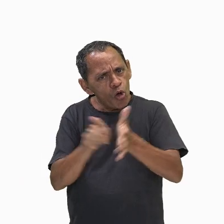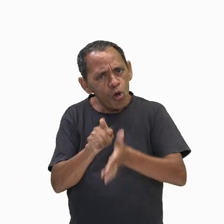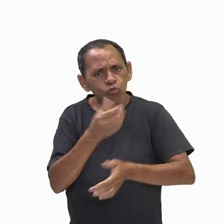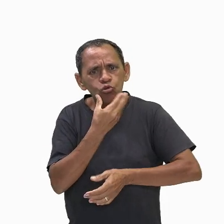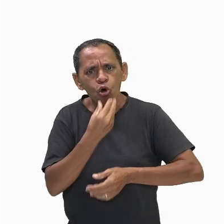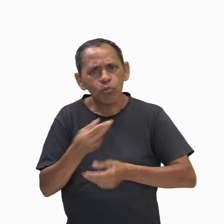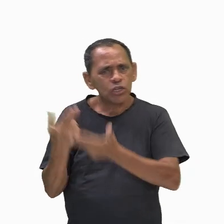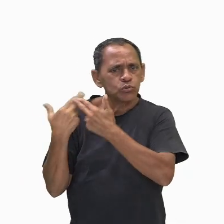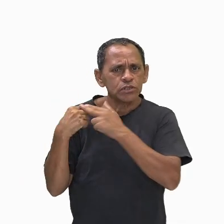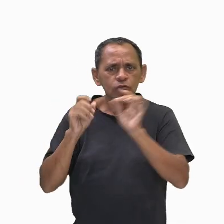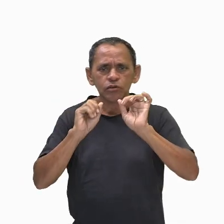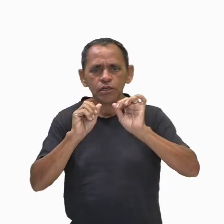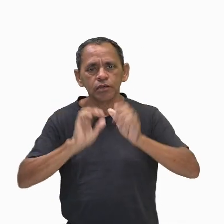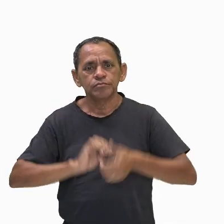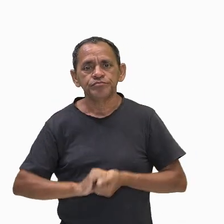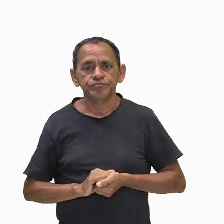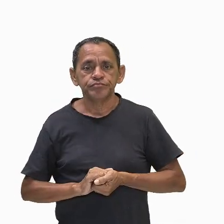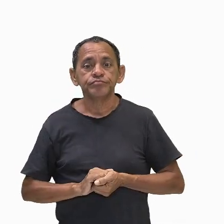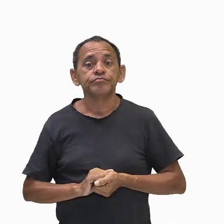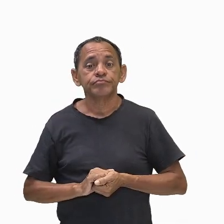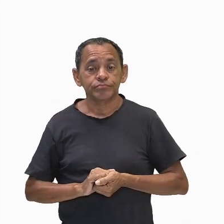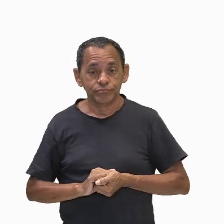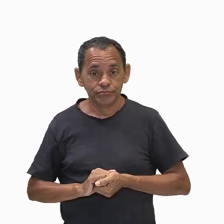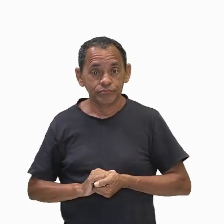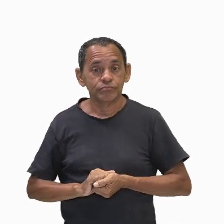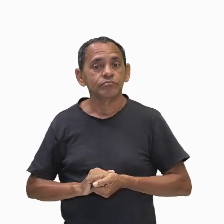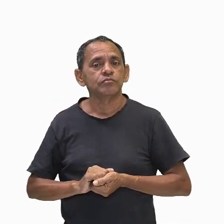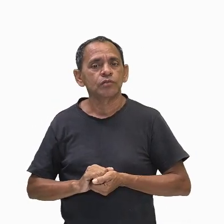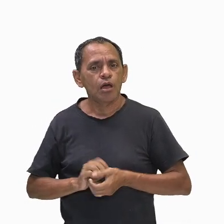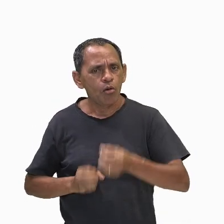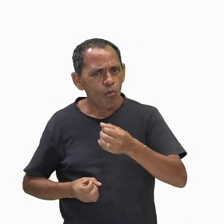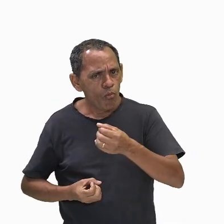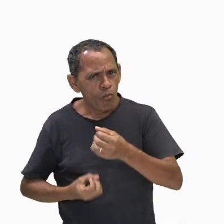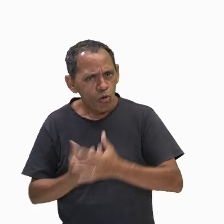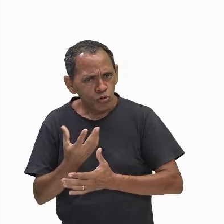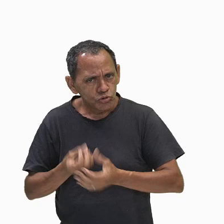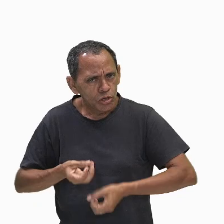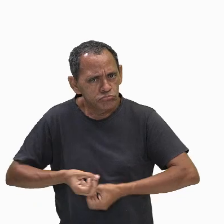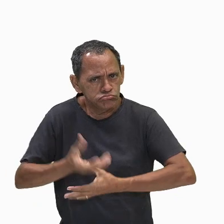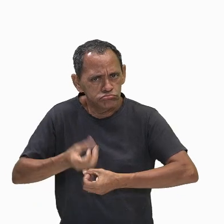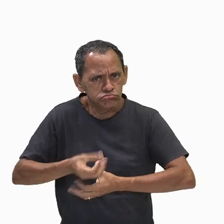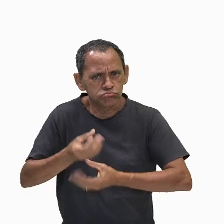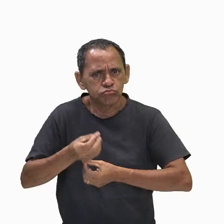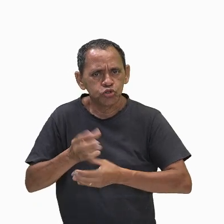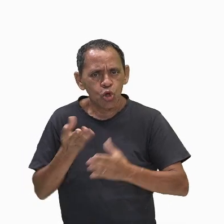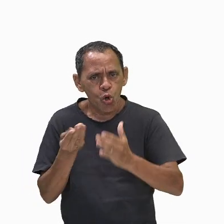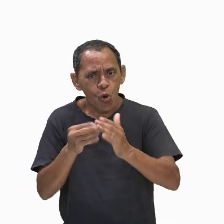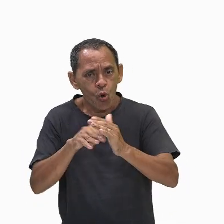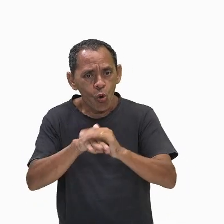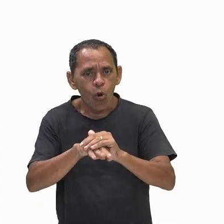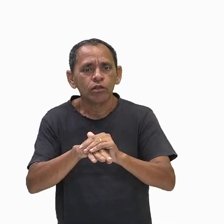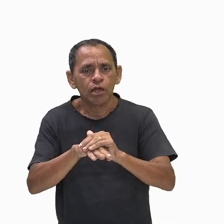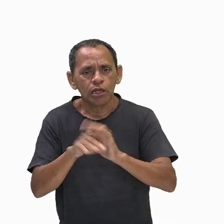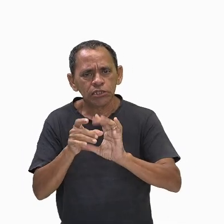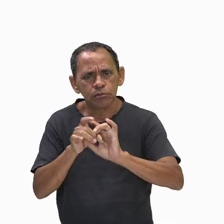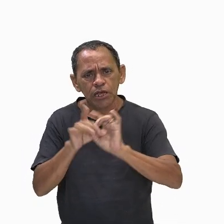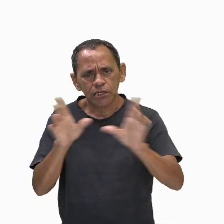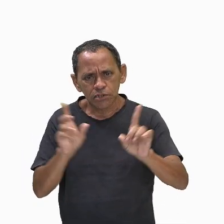é responsável pela produção, armazenamento e liberação